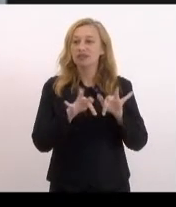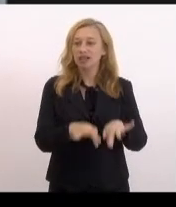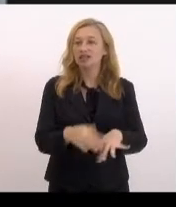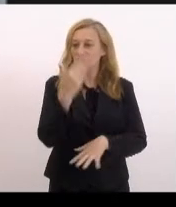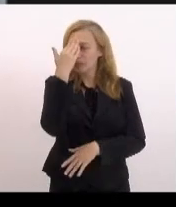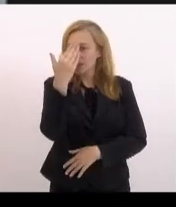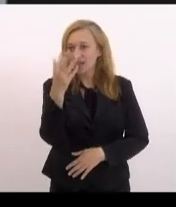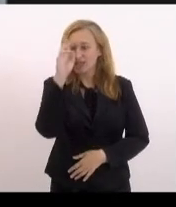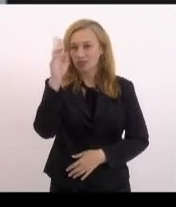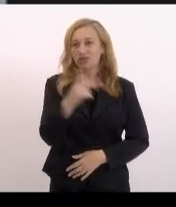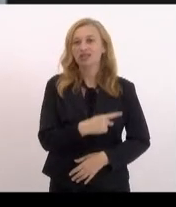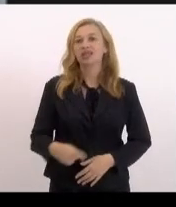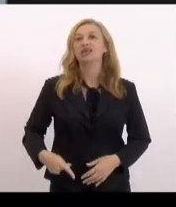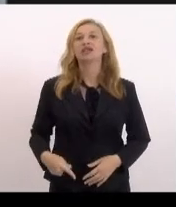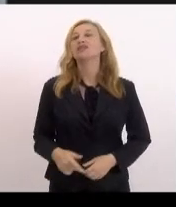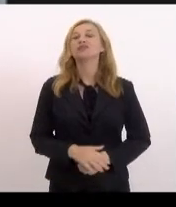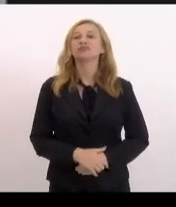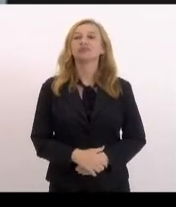muito obrigada.